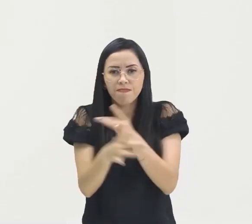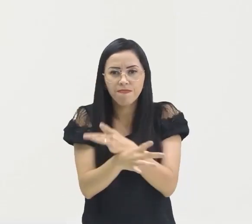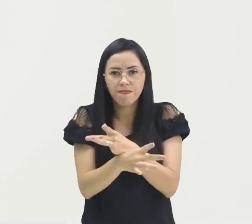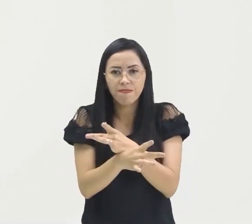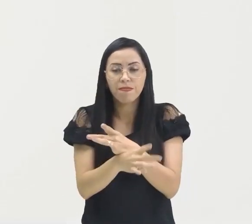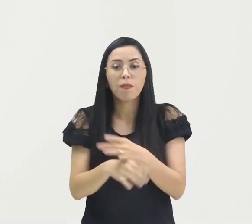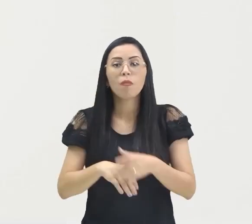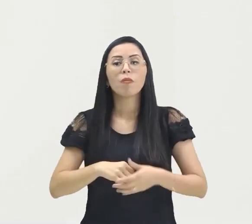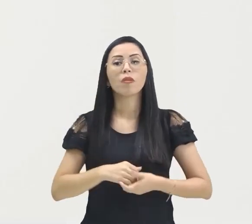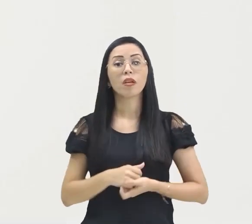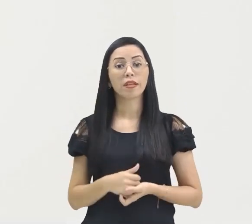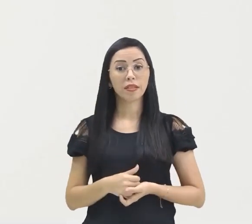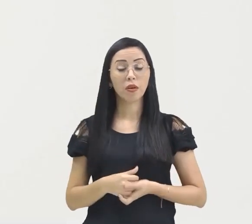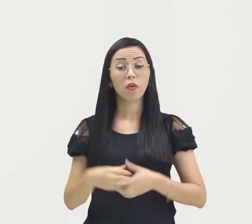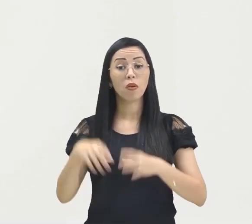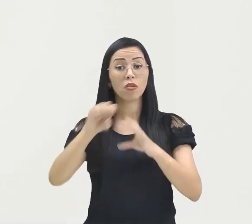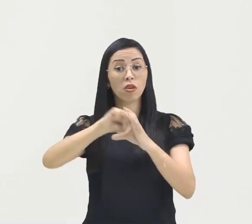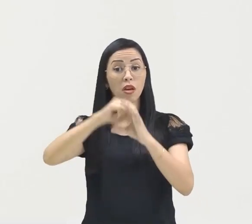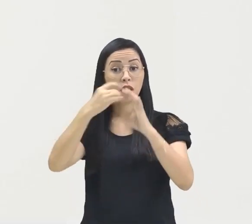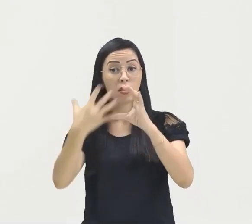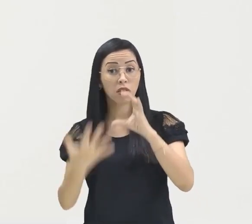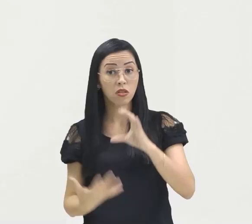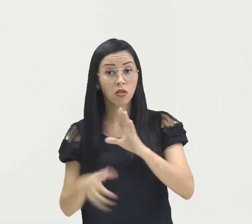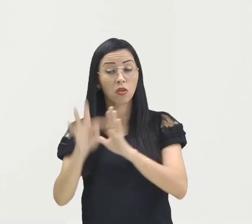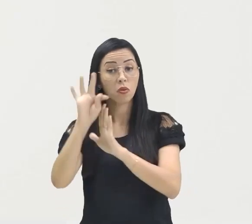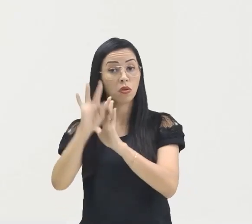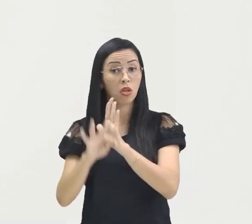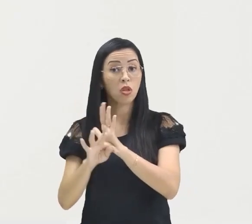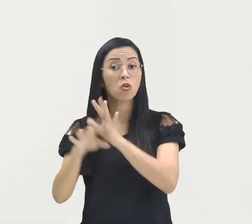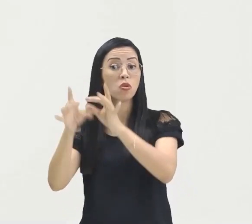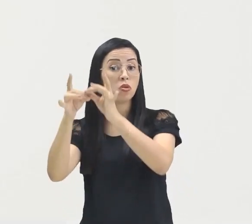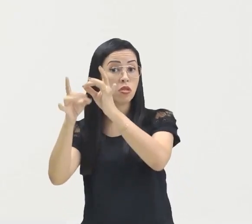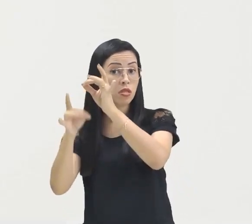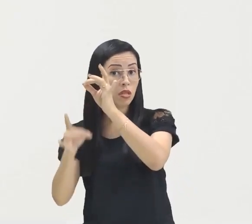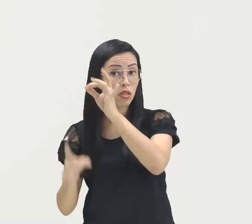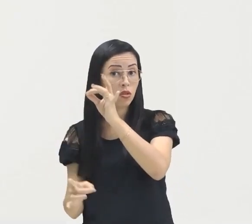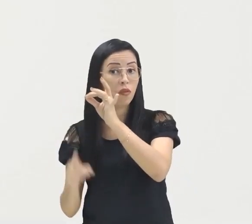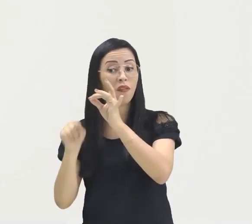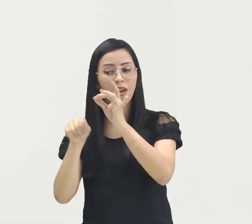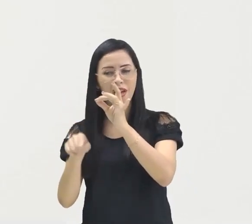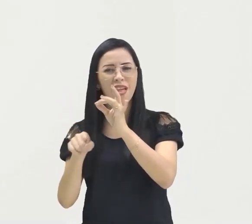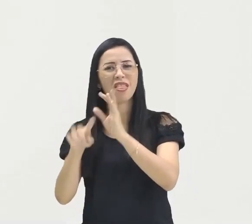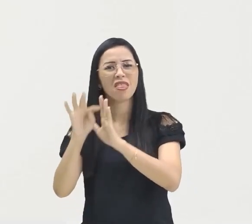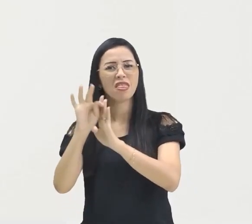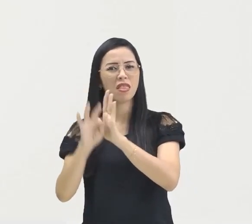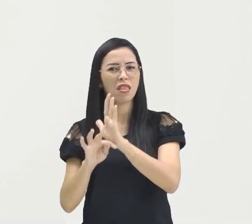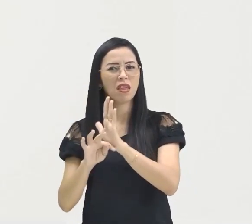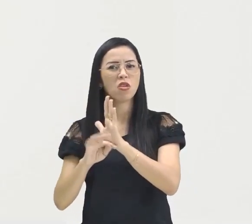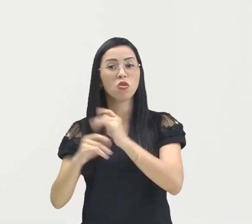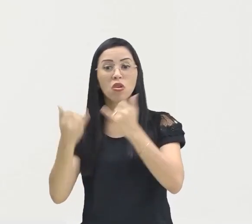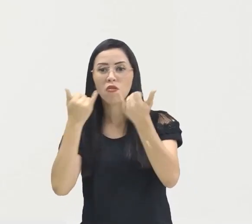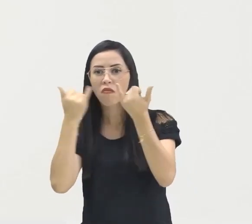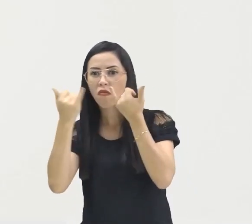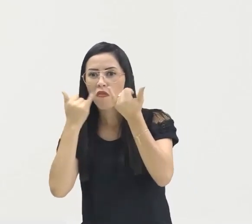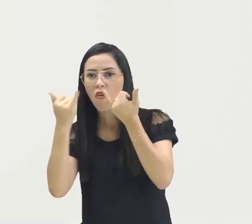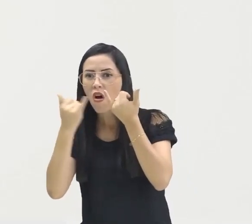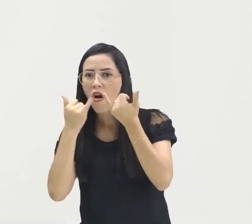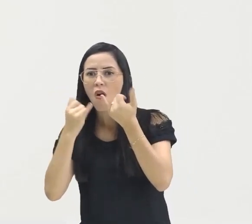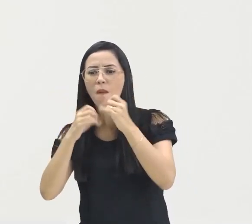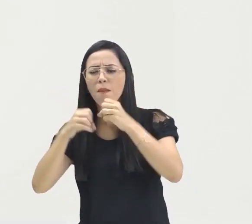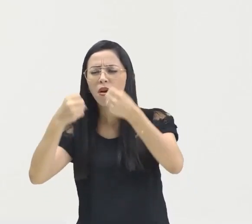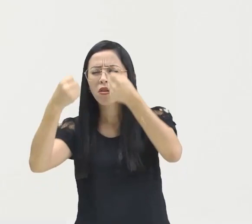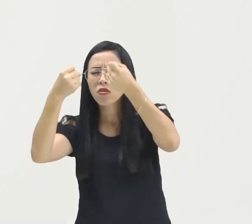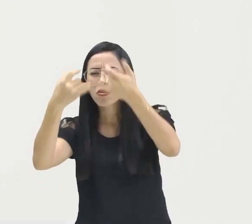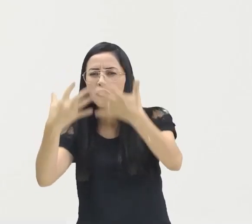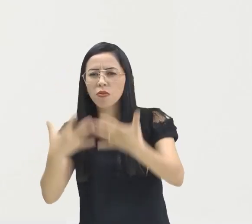As características do texto dissertativo expositivo. É um texto que informa e esclarece. Porque tem, gente,